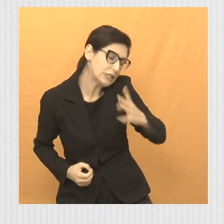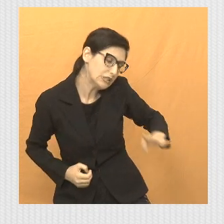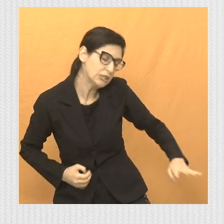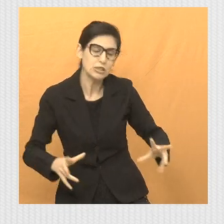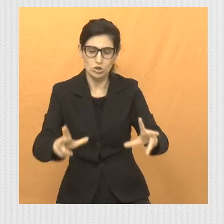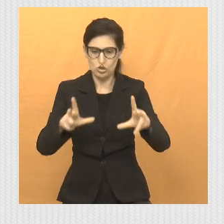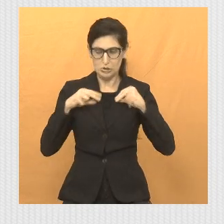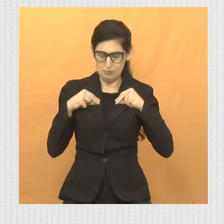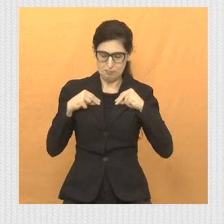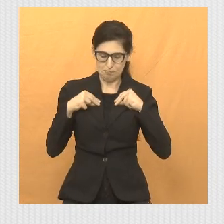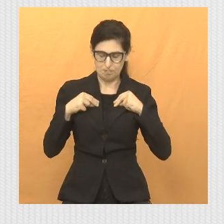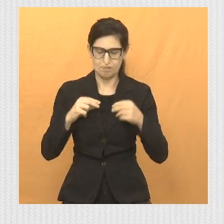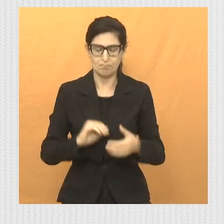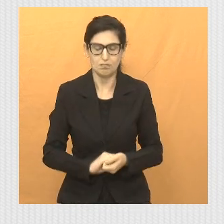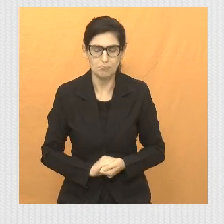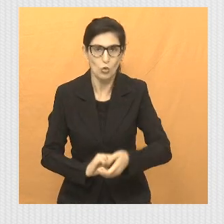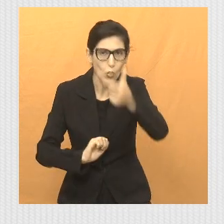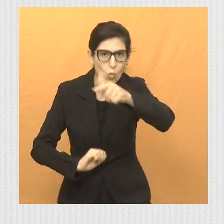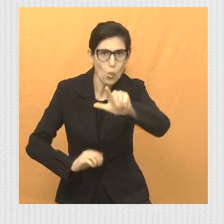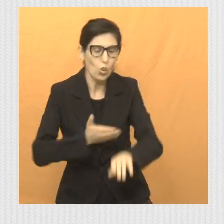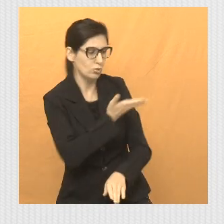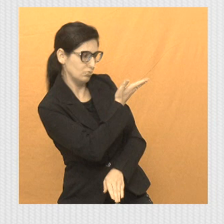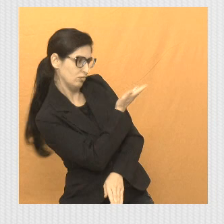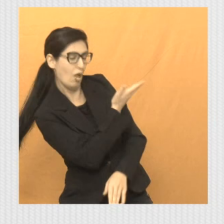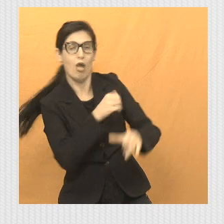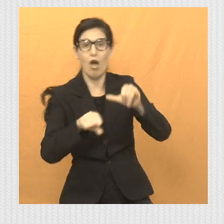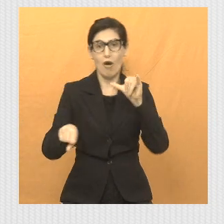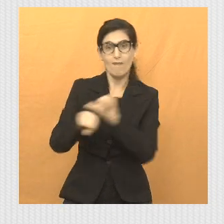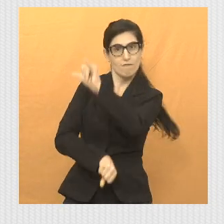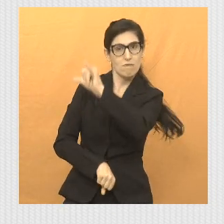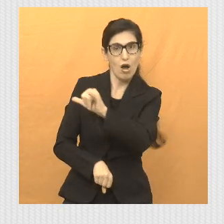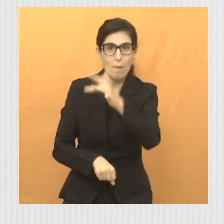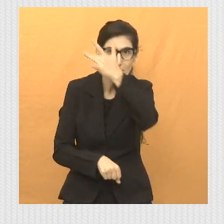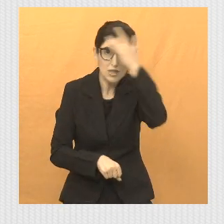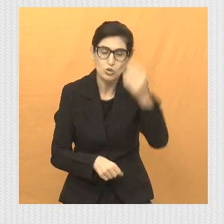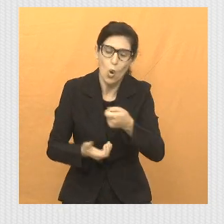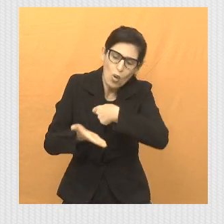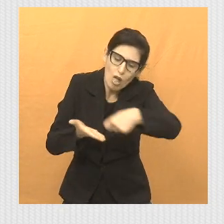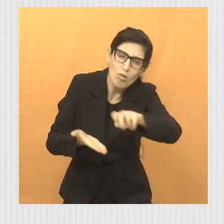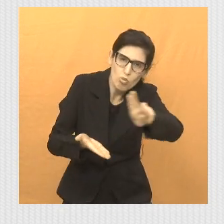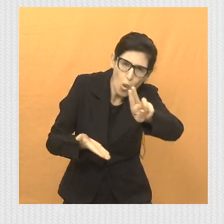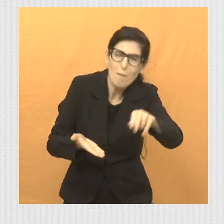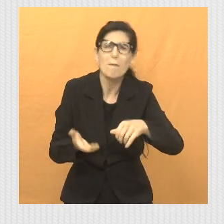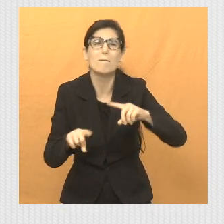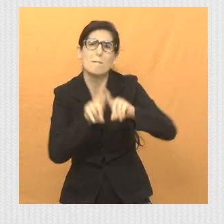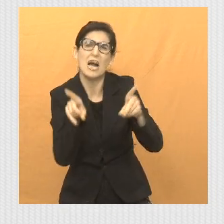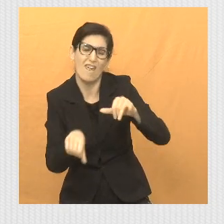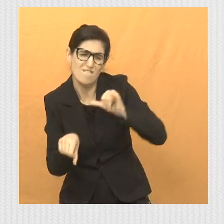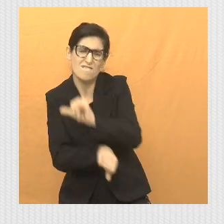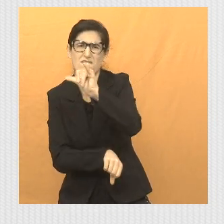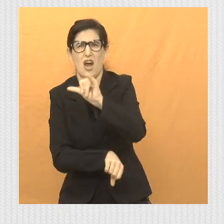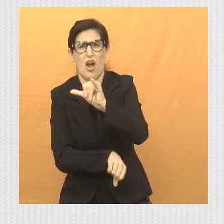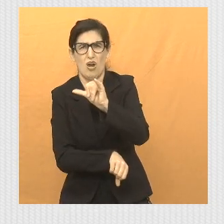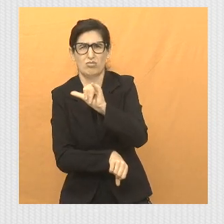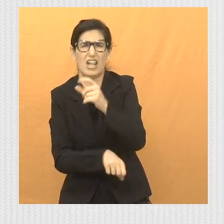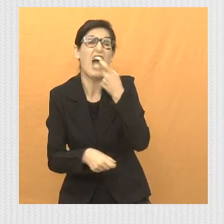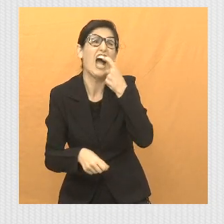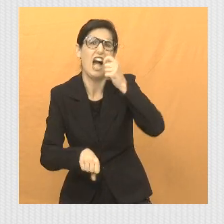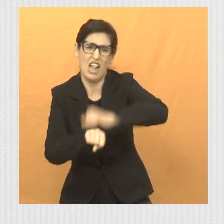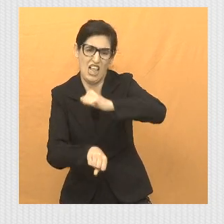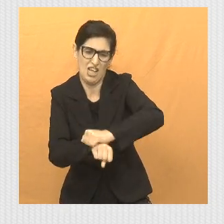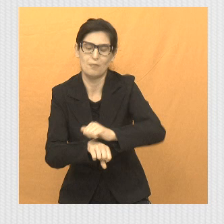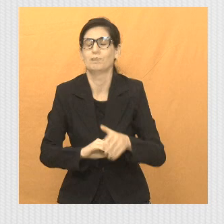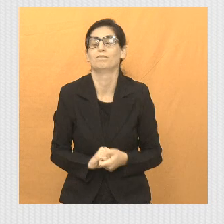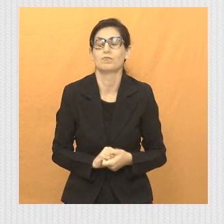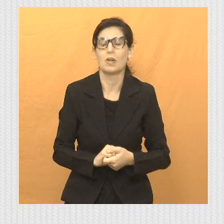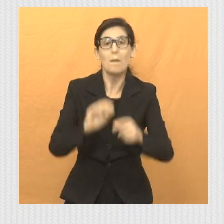próximo quadro mostra o absenteísmo na odontologia, que também apresentou uma discreta